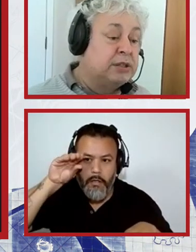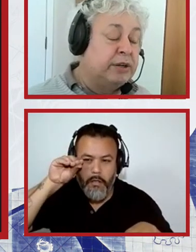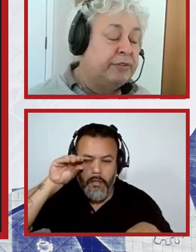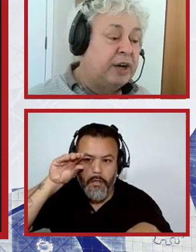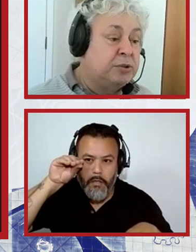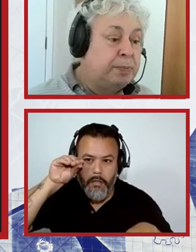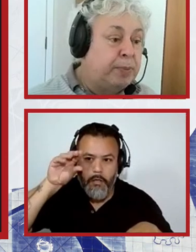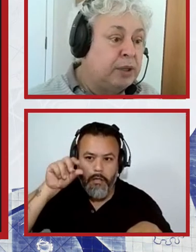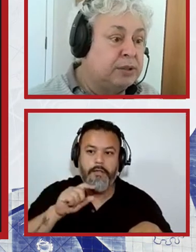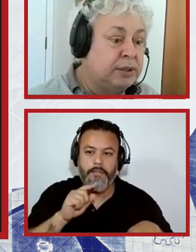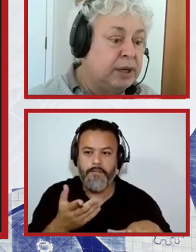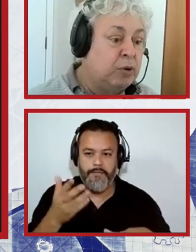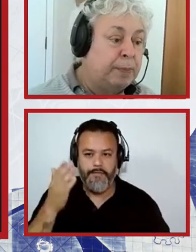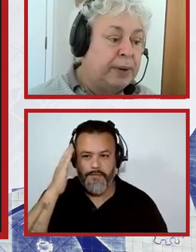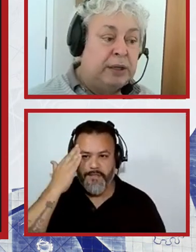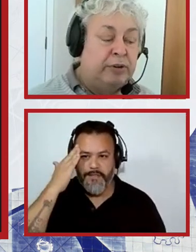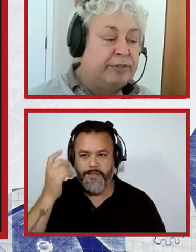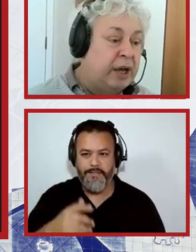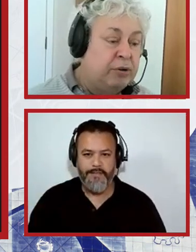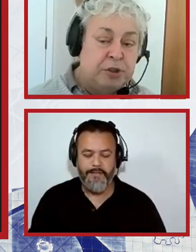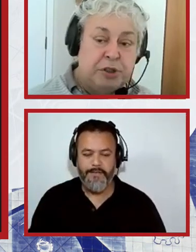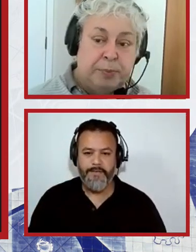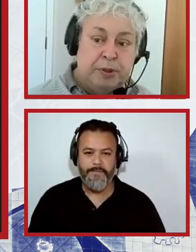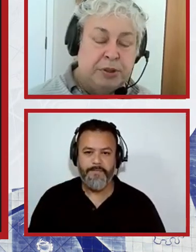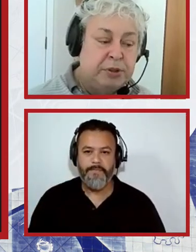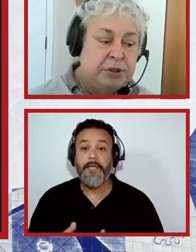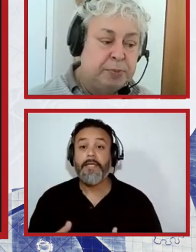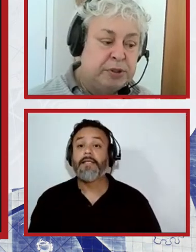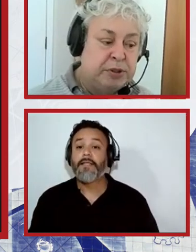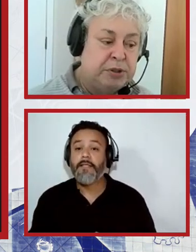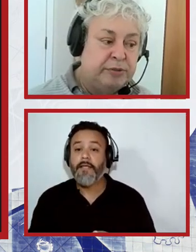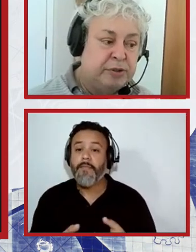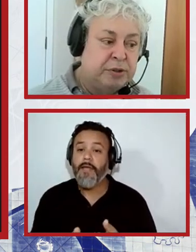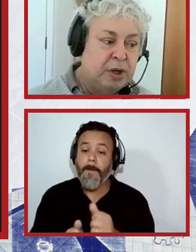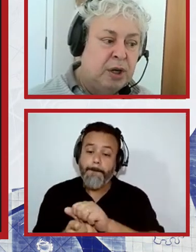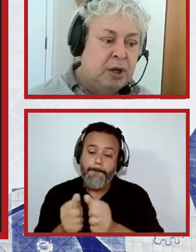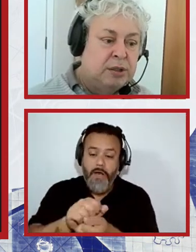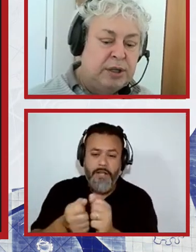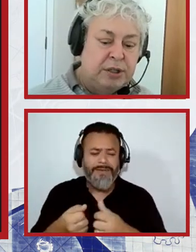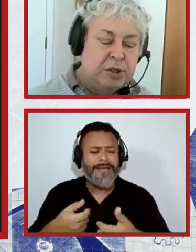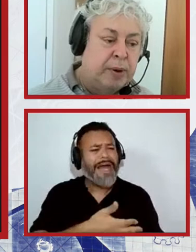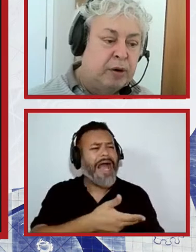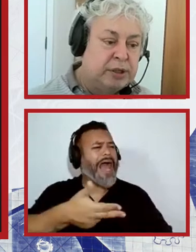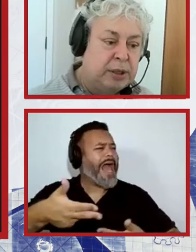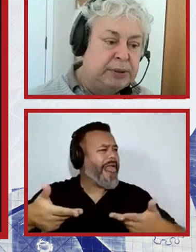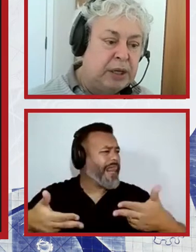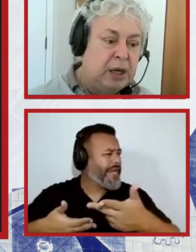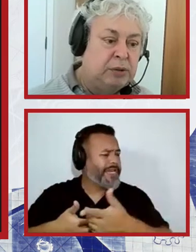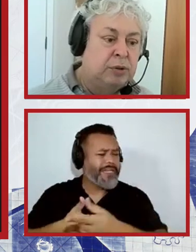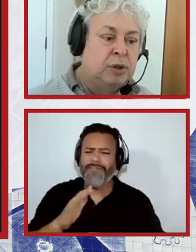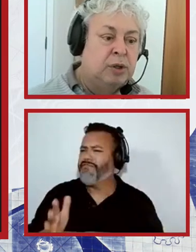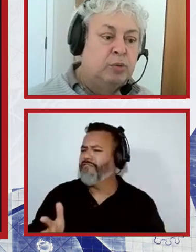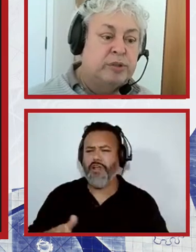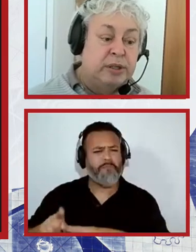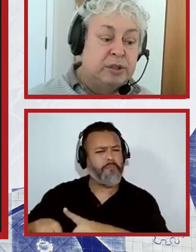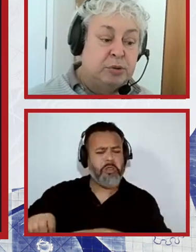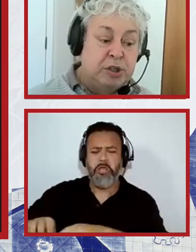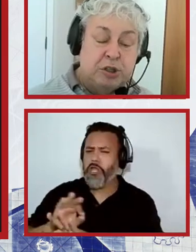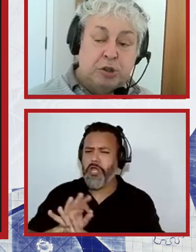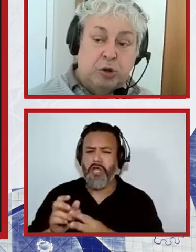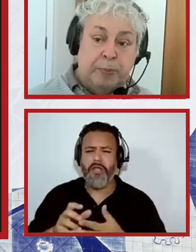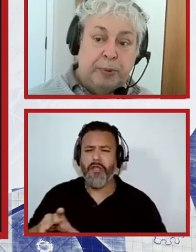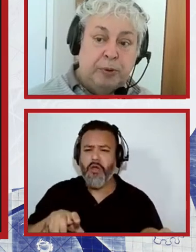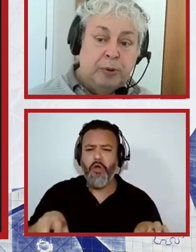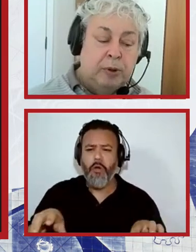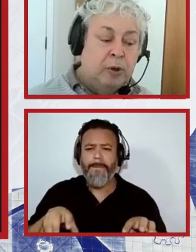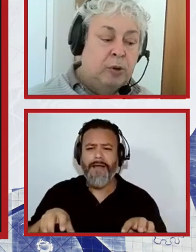E o Prancha Fácil pode ser acoplado a vários tipos de dispositivos. Seja um mouse adaptado, um